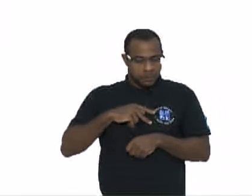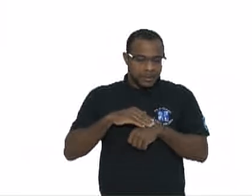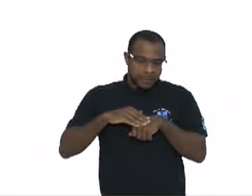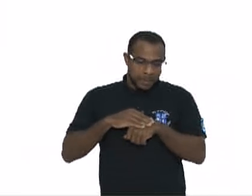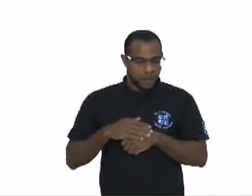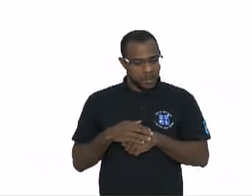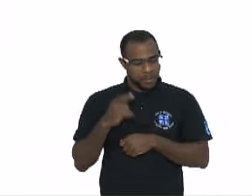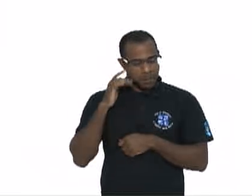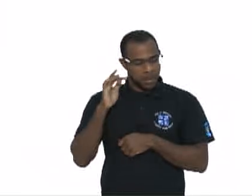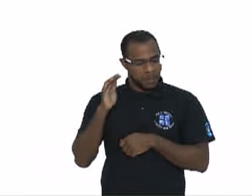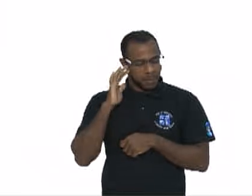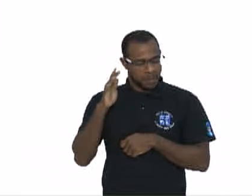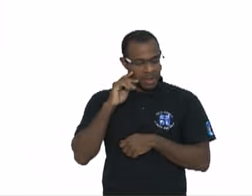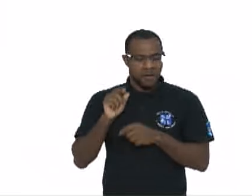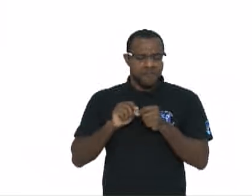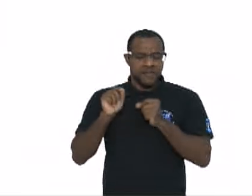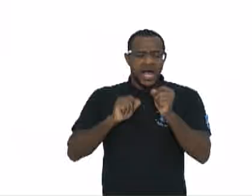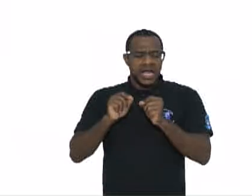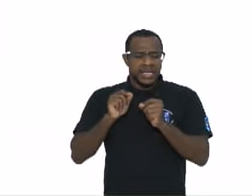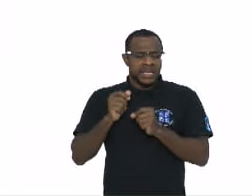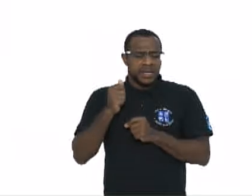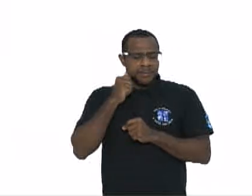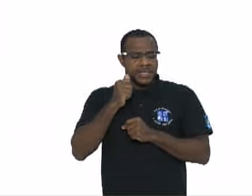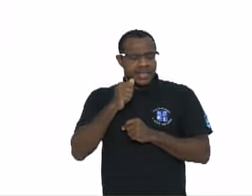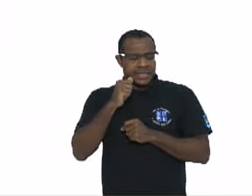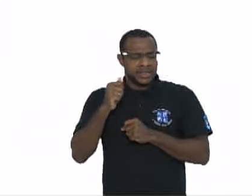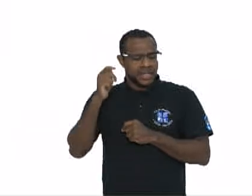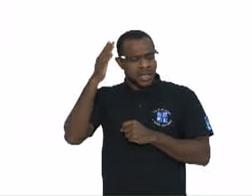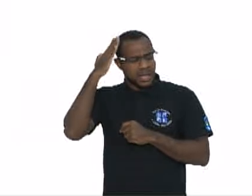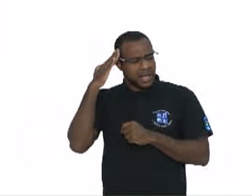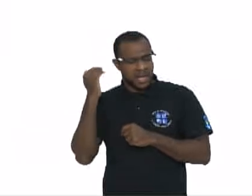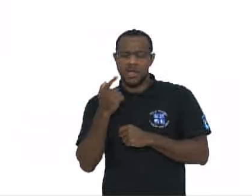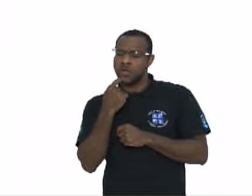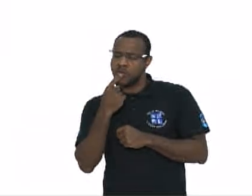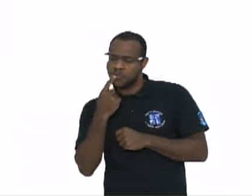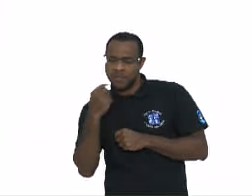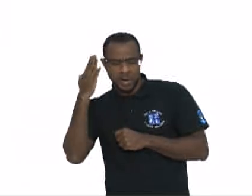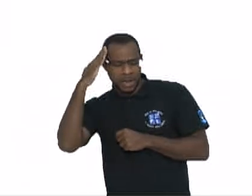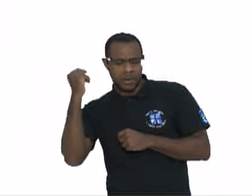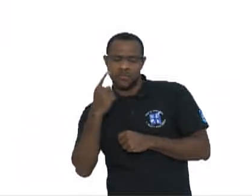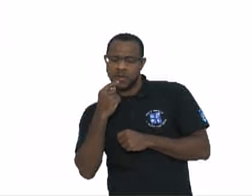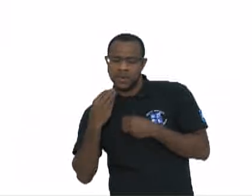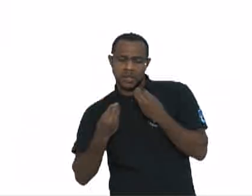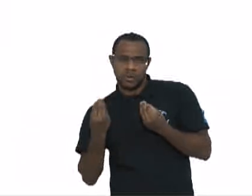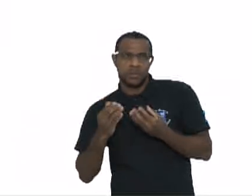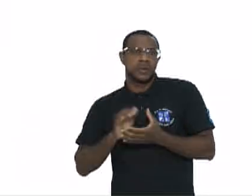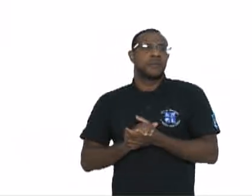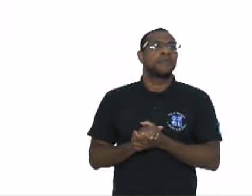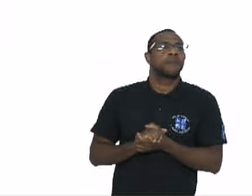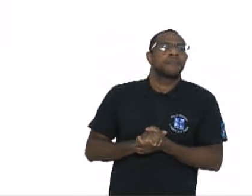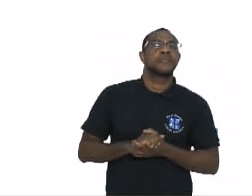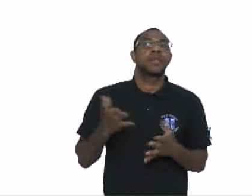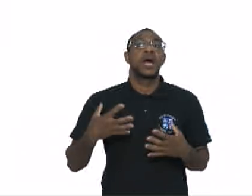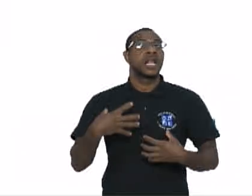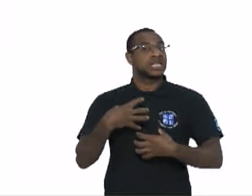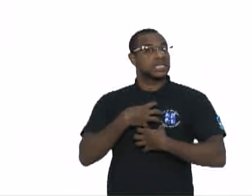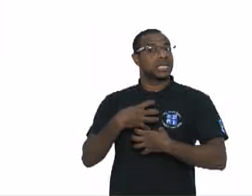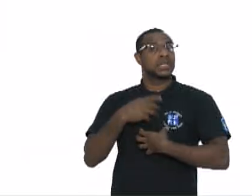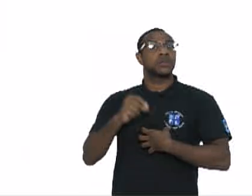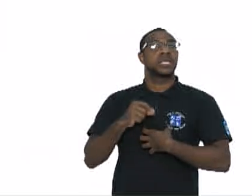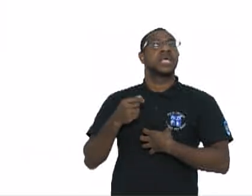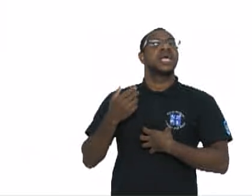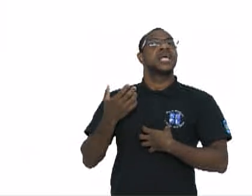Que fazer de uma menina ruiva com soluço? Né? Então, são vários momentos aqui que nós temos acesso às sensações de calor